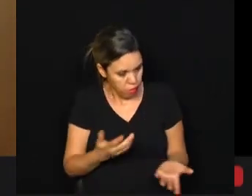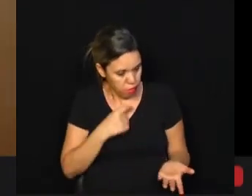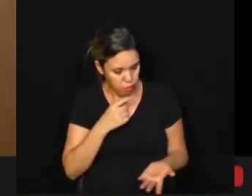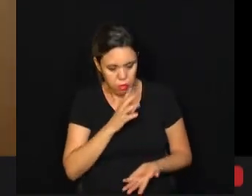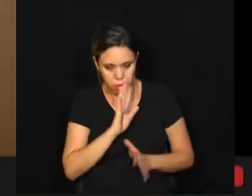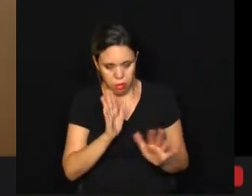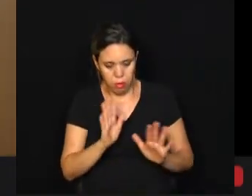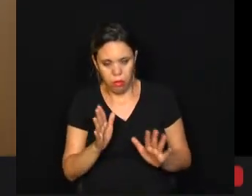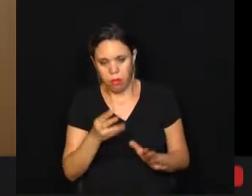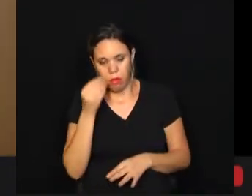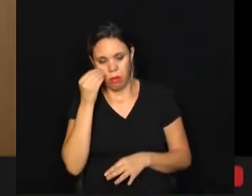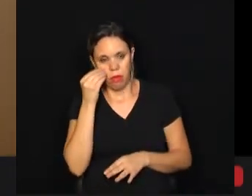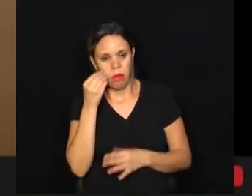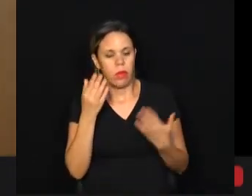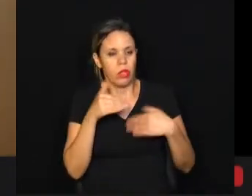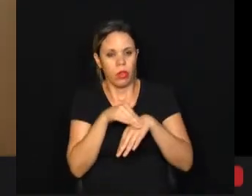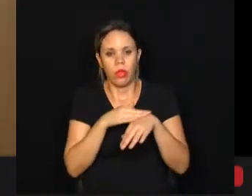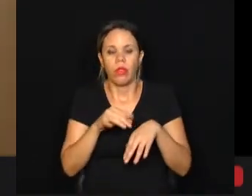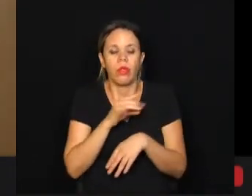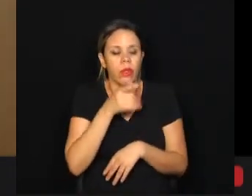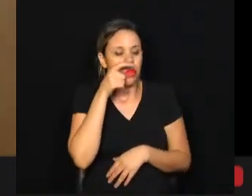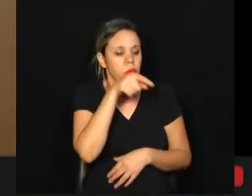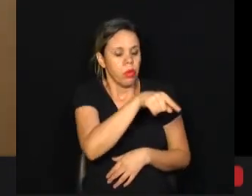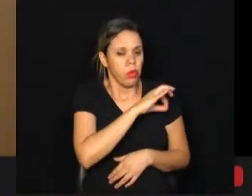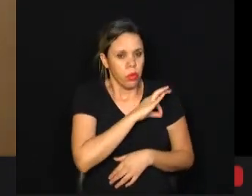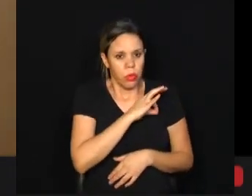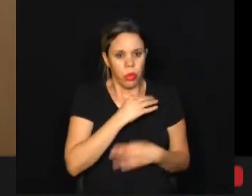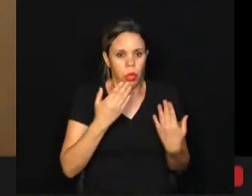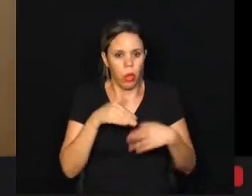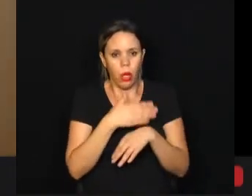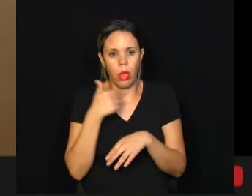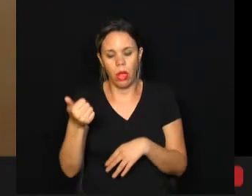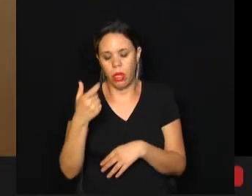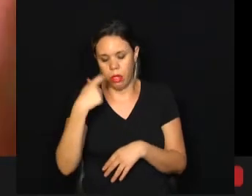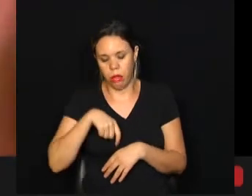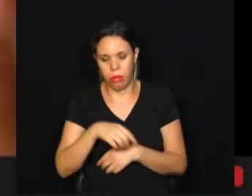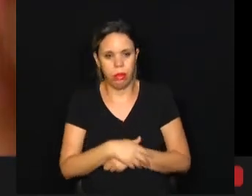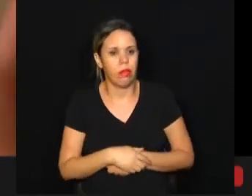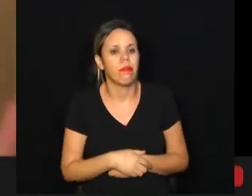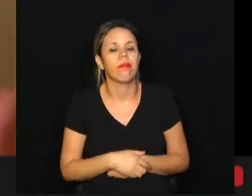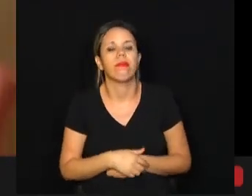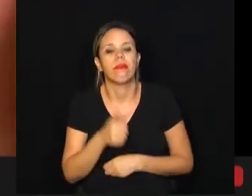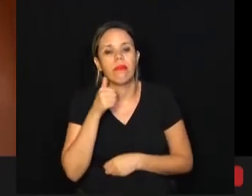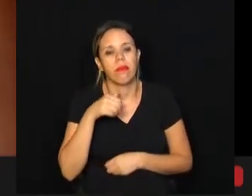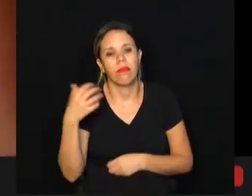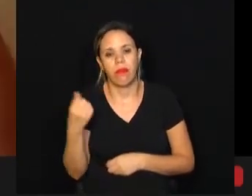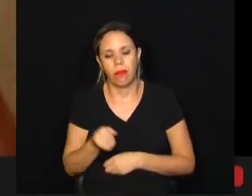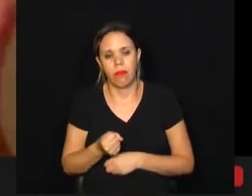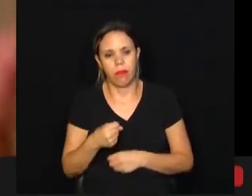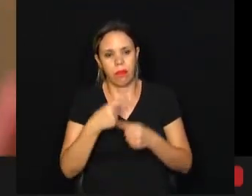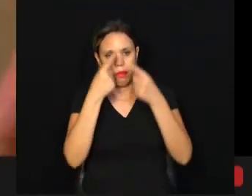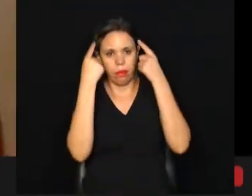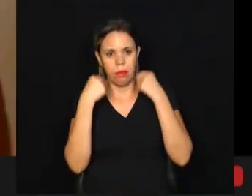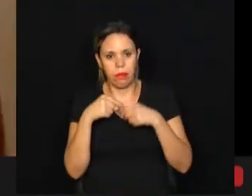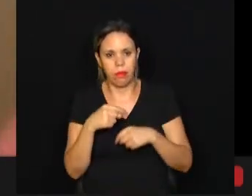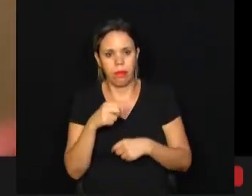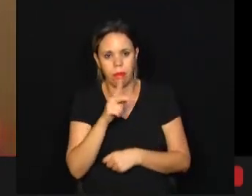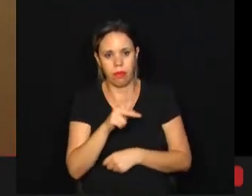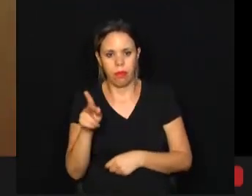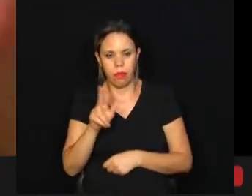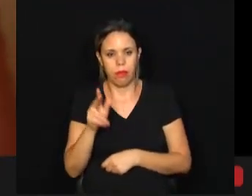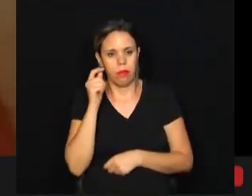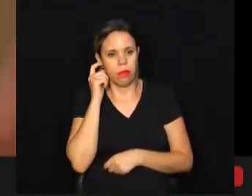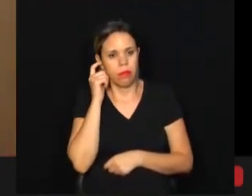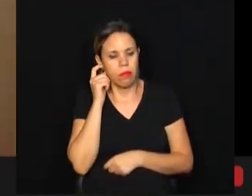E a tentativa foi de conversa, e eu vi que aquele policial conversava melhor comigo, uma mulher branca, uma cara de professora